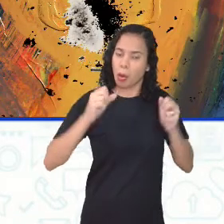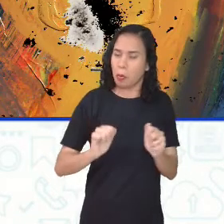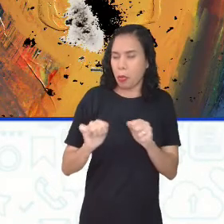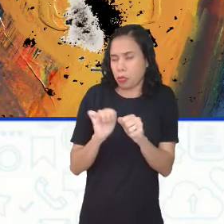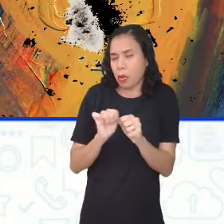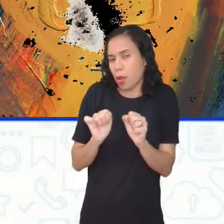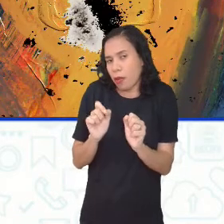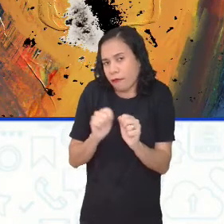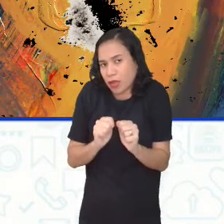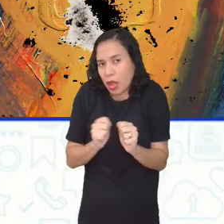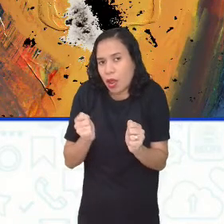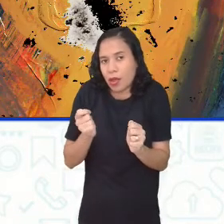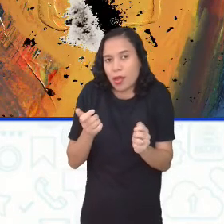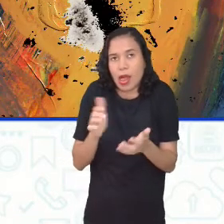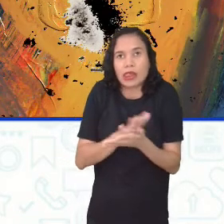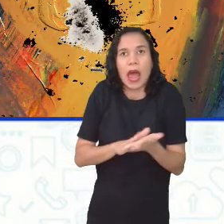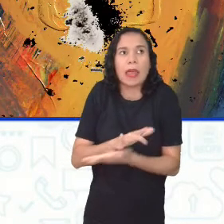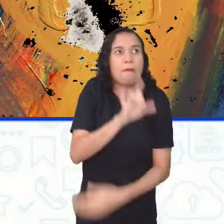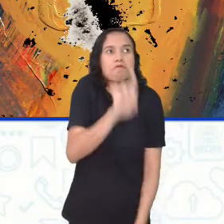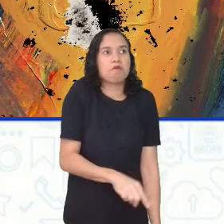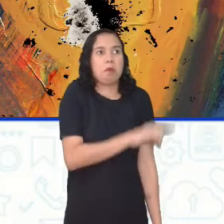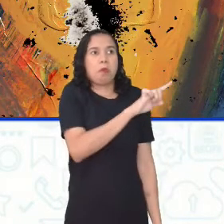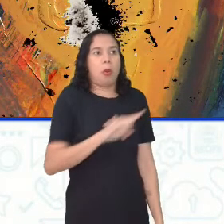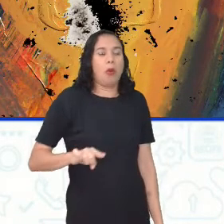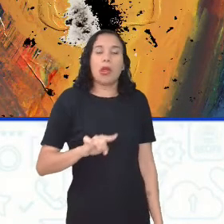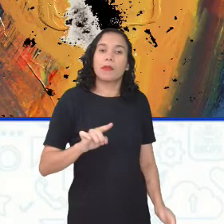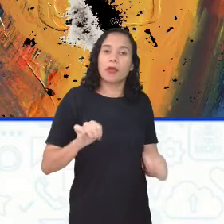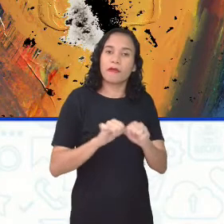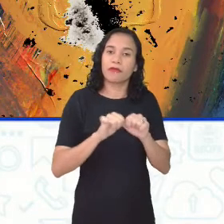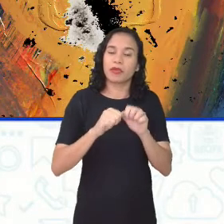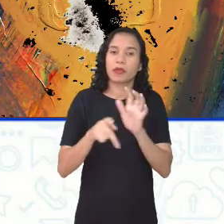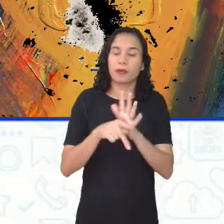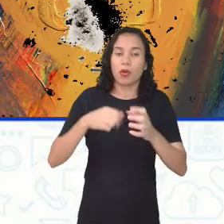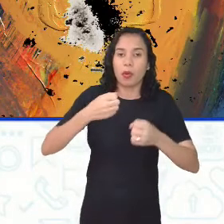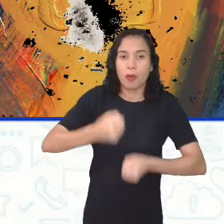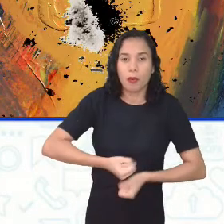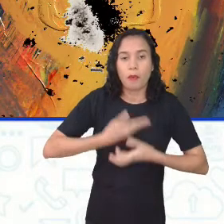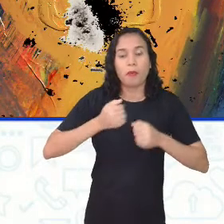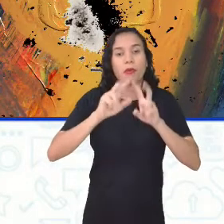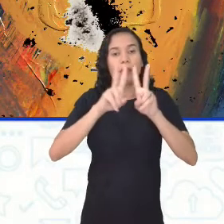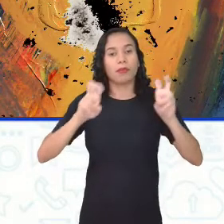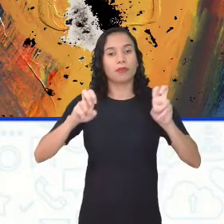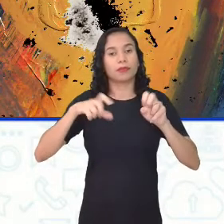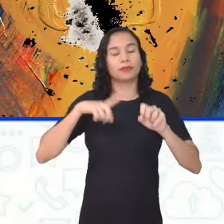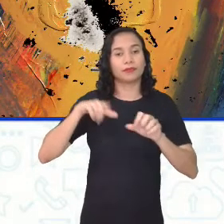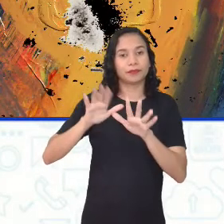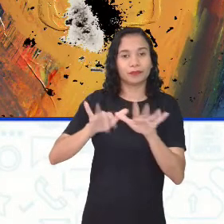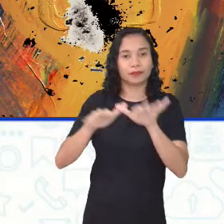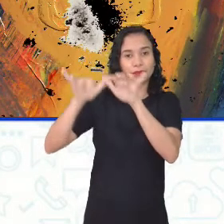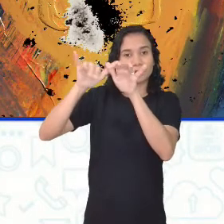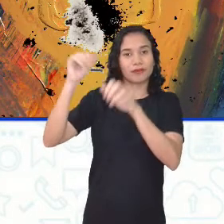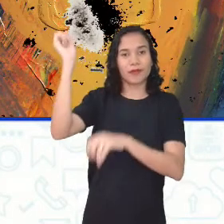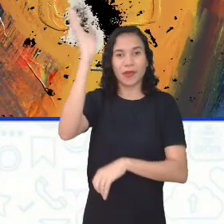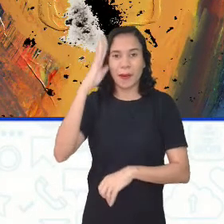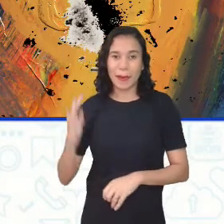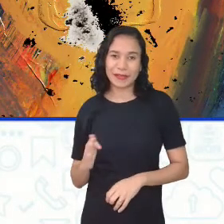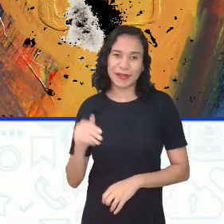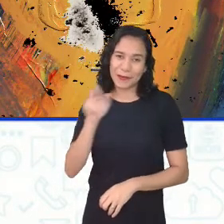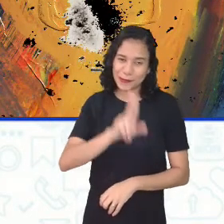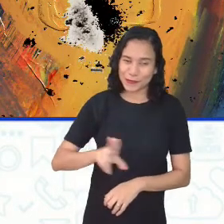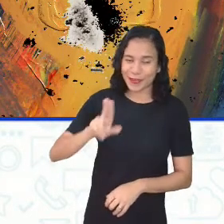fazer. Nada impede de que eu faça um poema sobre os pássaros brasileiros que cantam por aí, o